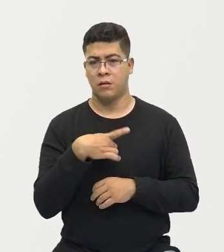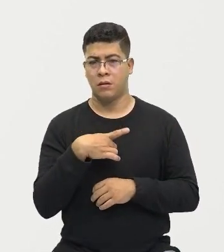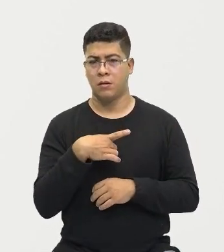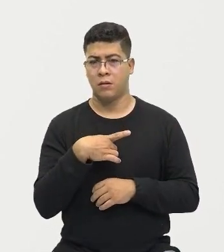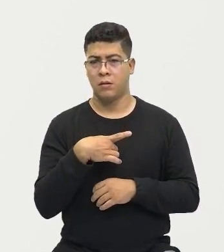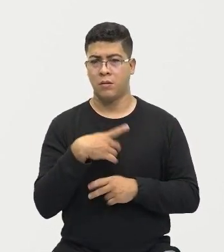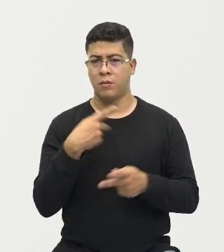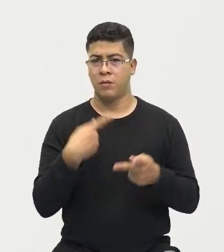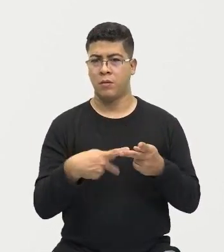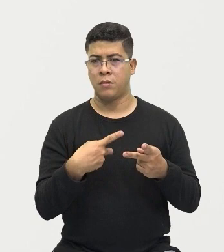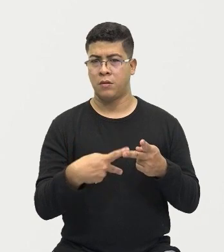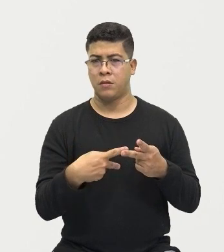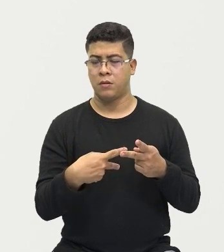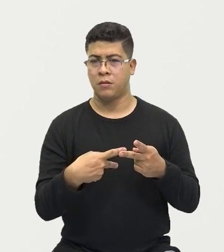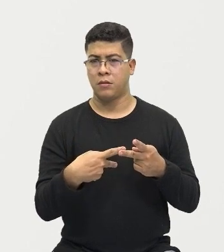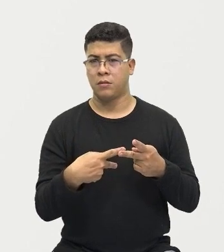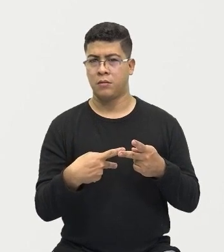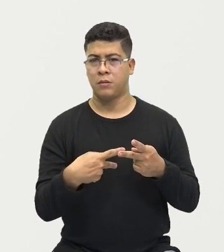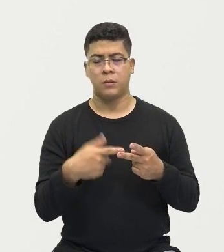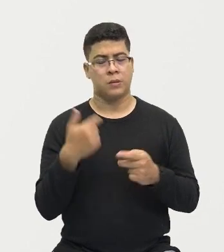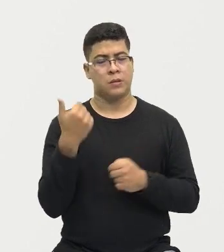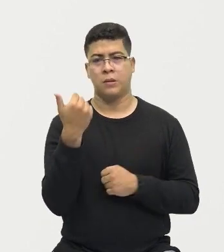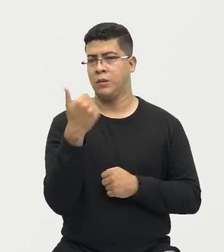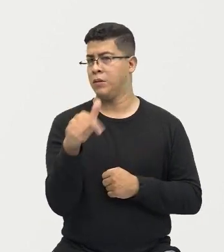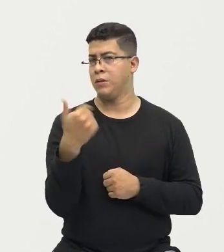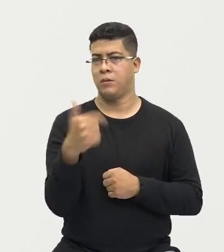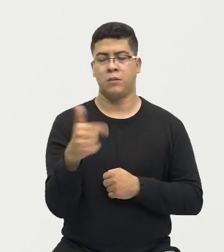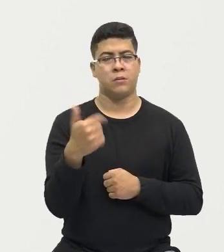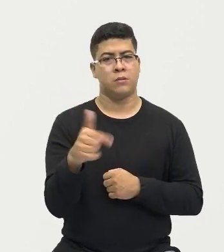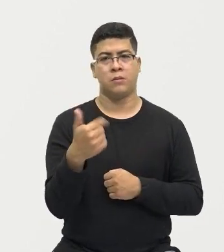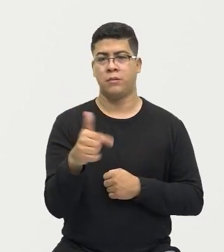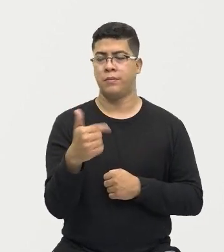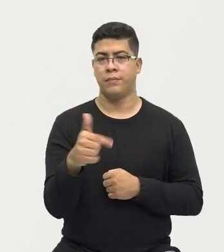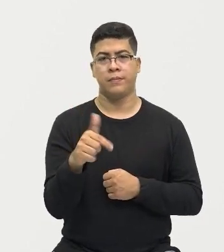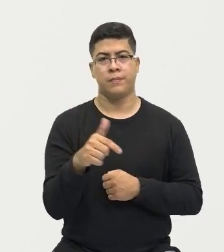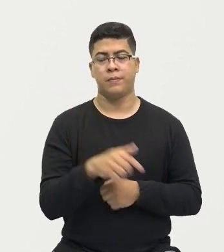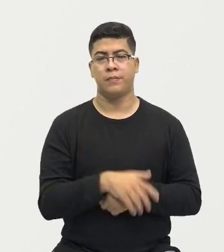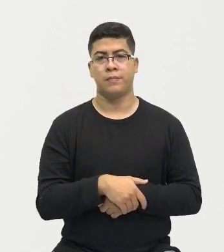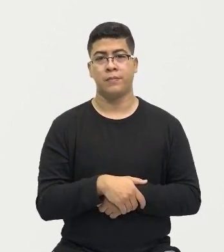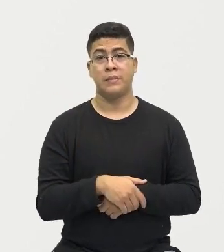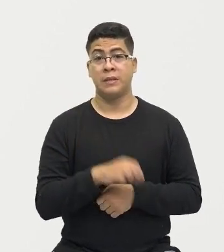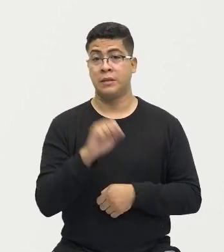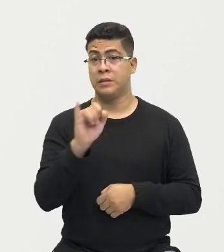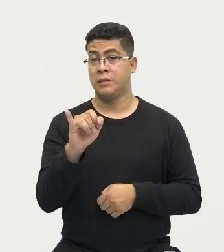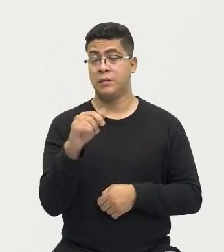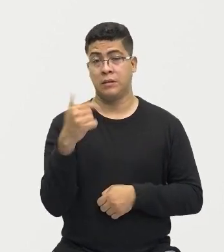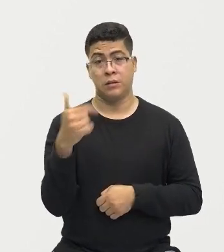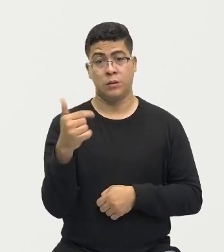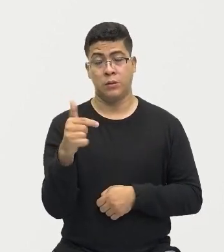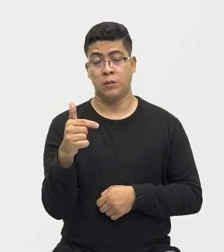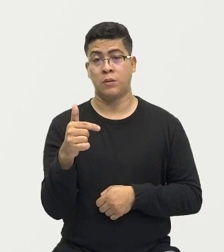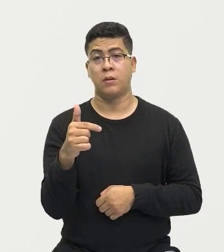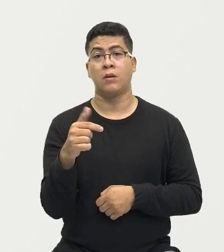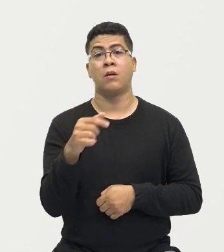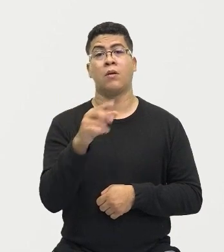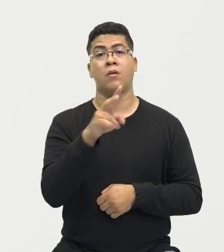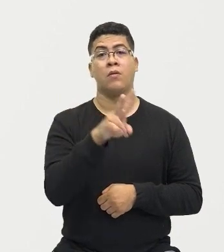preposição aqui? Não, não tem preposição. Não tem. Se não tem, é um verbo transitivo,